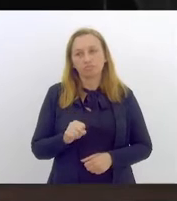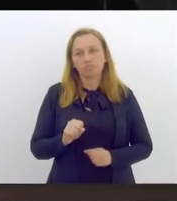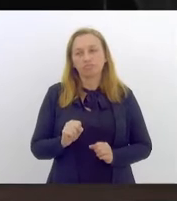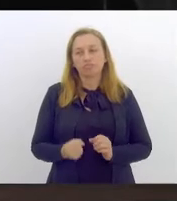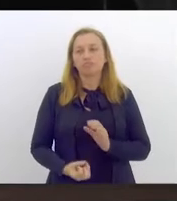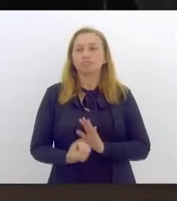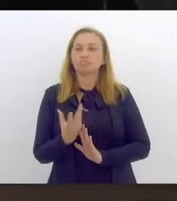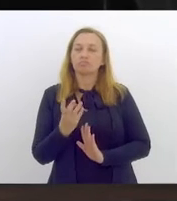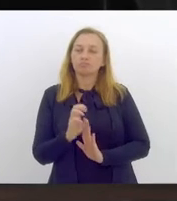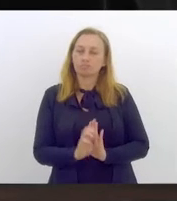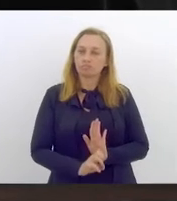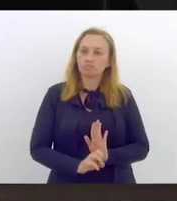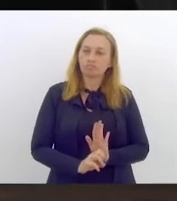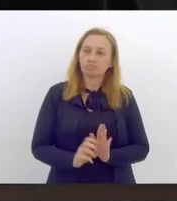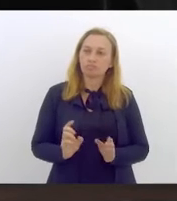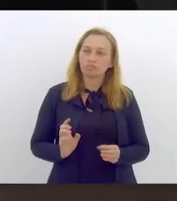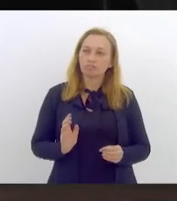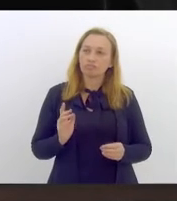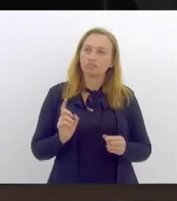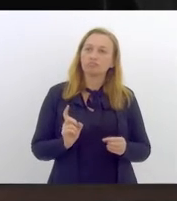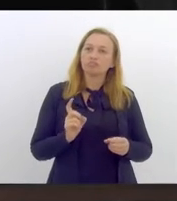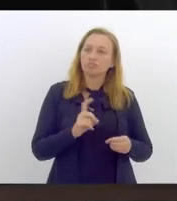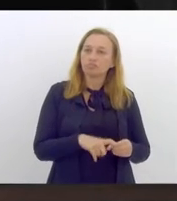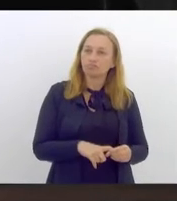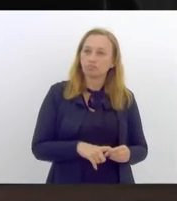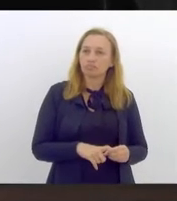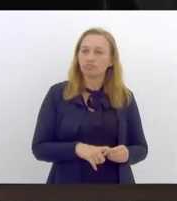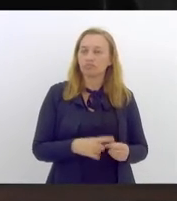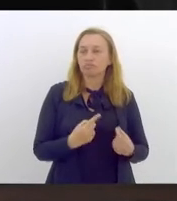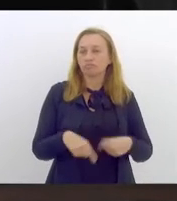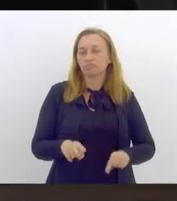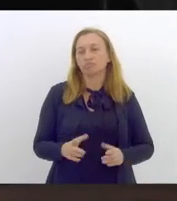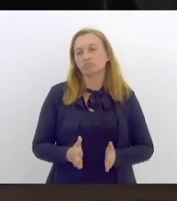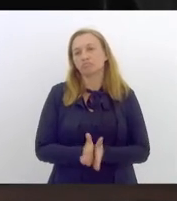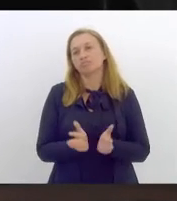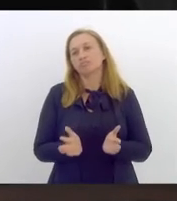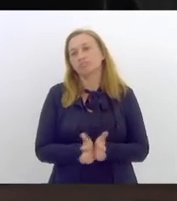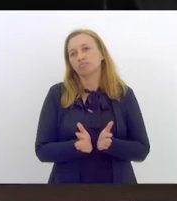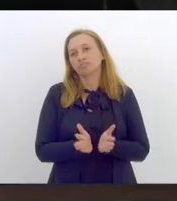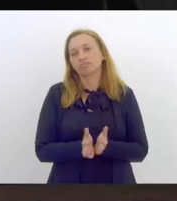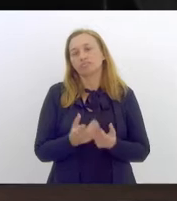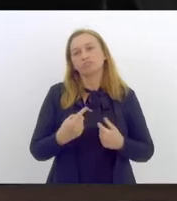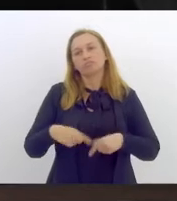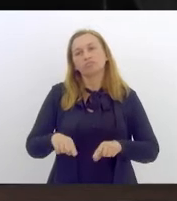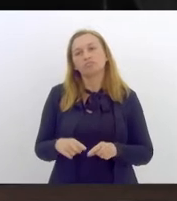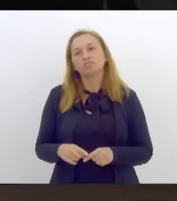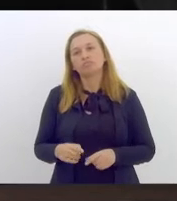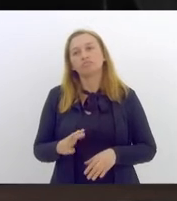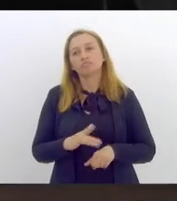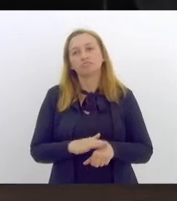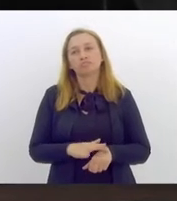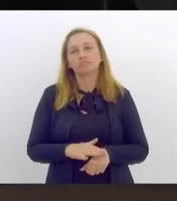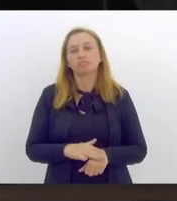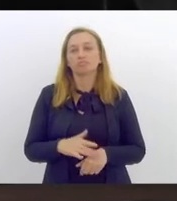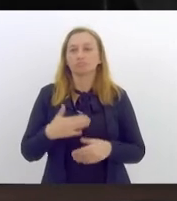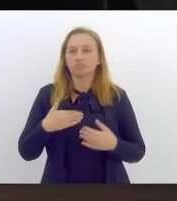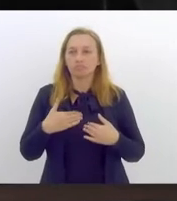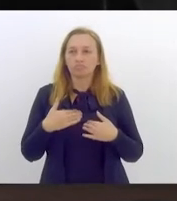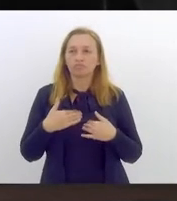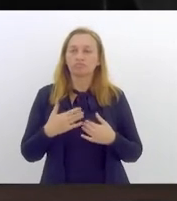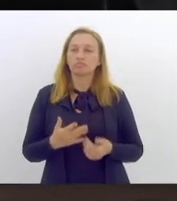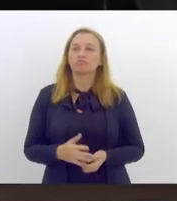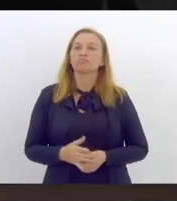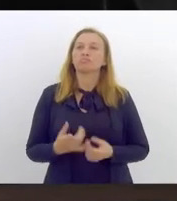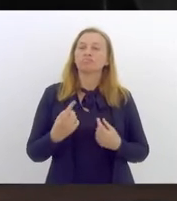que voltadas para a erradicação da pobreza, o combate à tuberculose, o combate